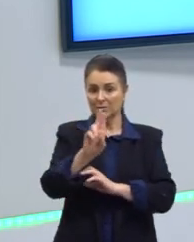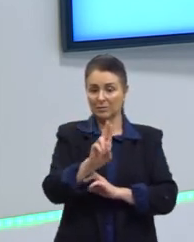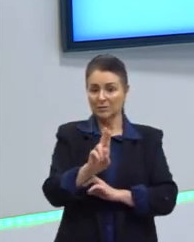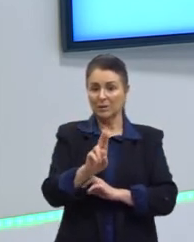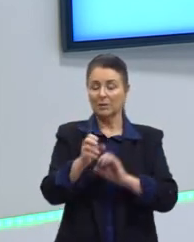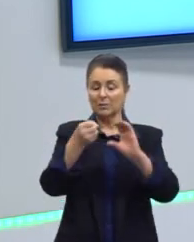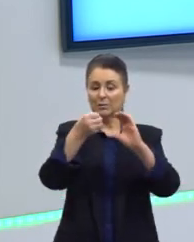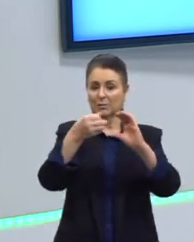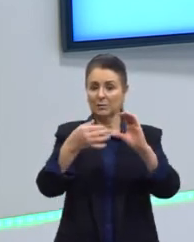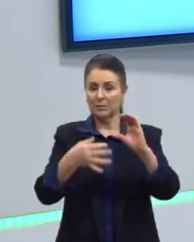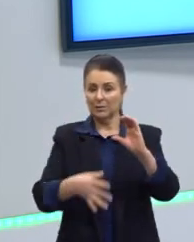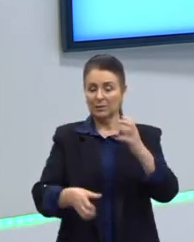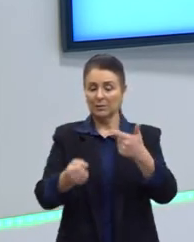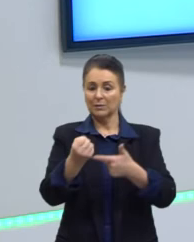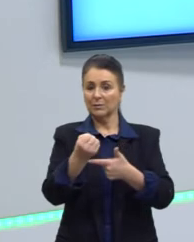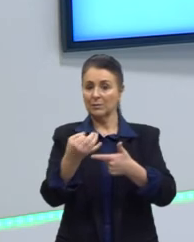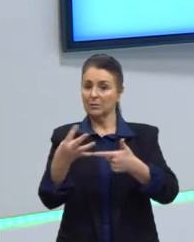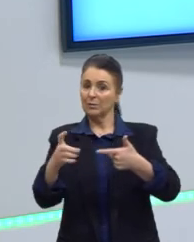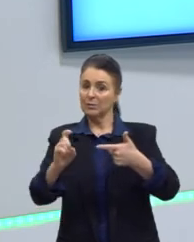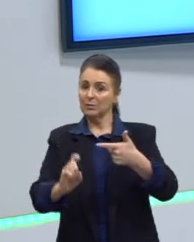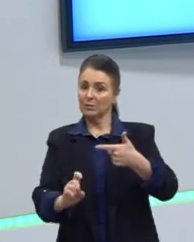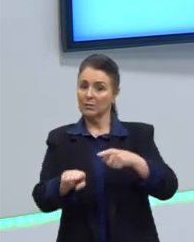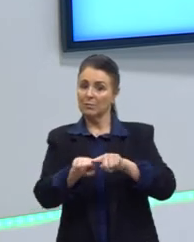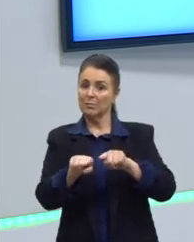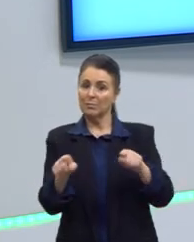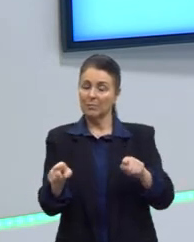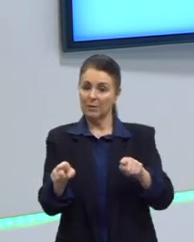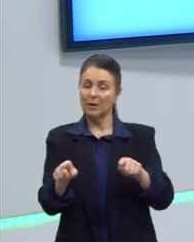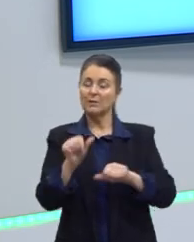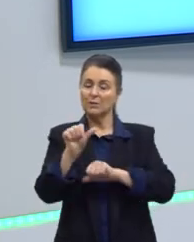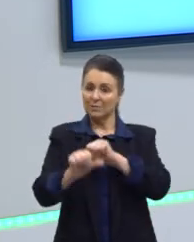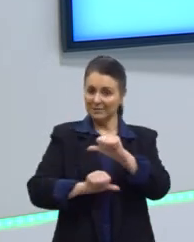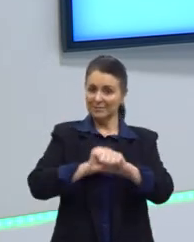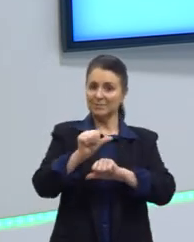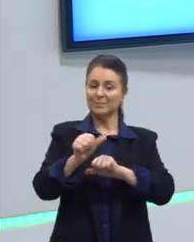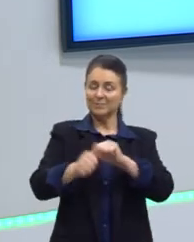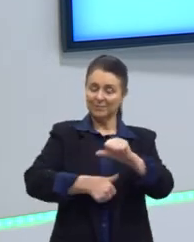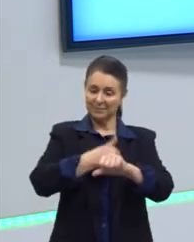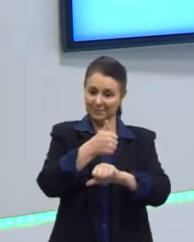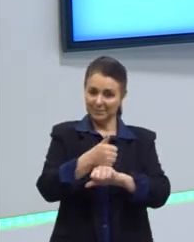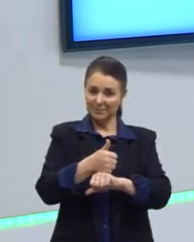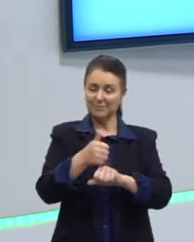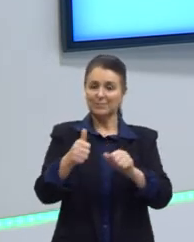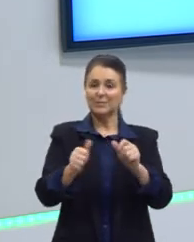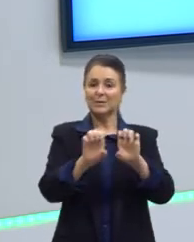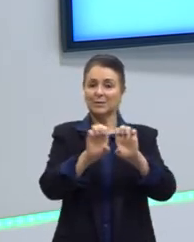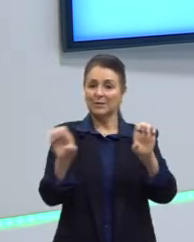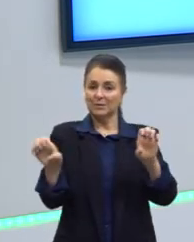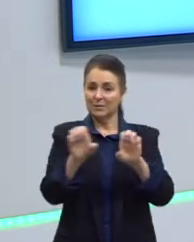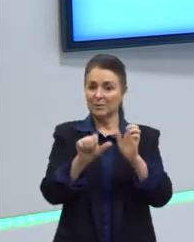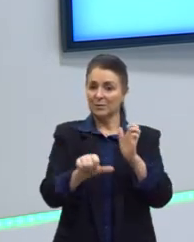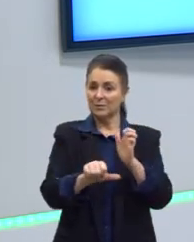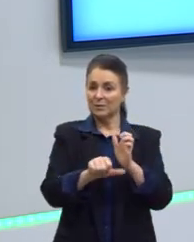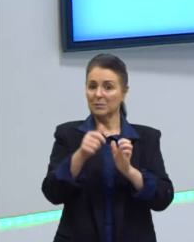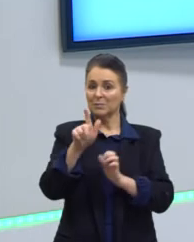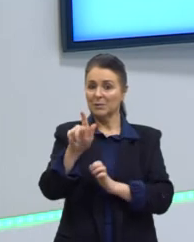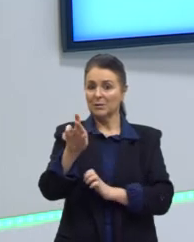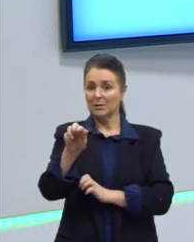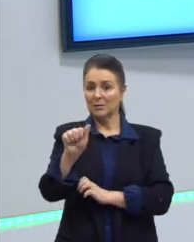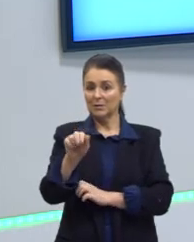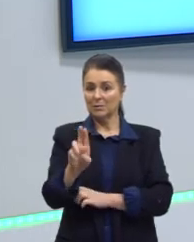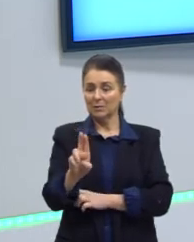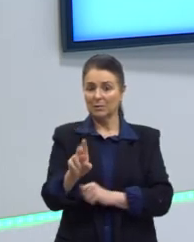propriedades ali do logaritmo mas virou uma equação de primeiro grau que a gente já consegue resolver e bem Tranquilo então